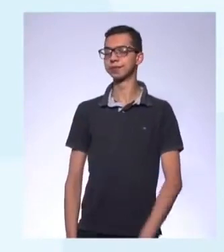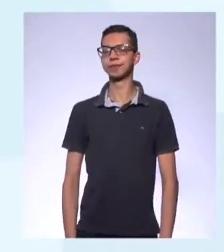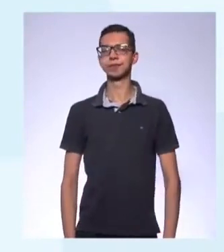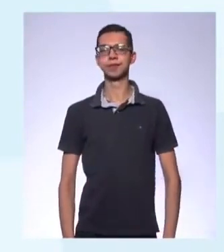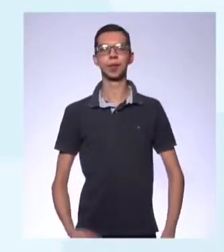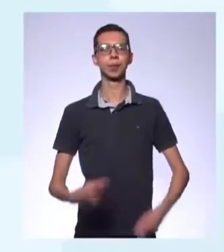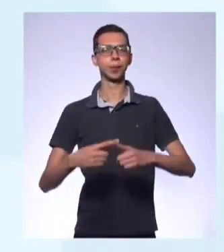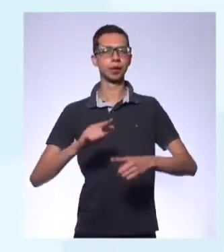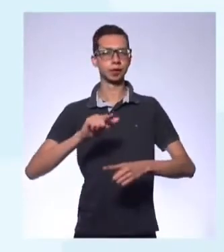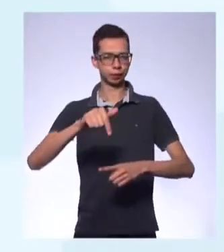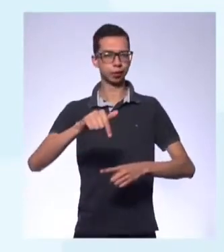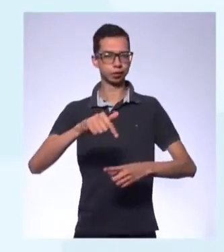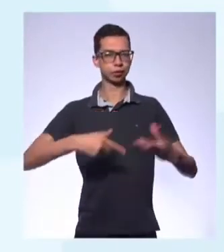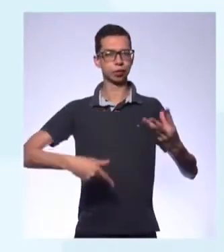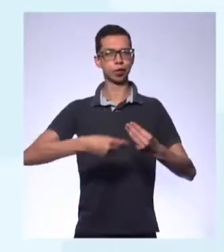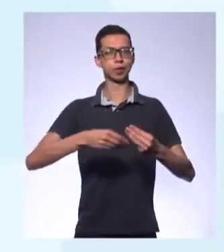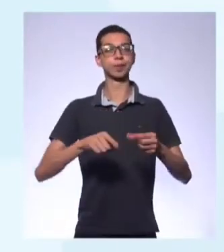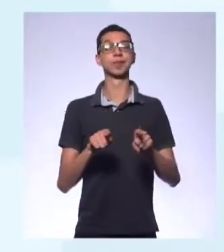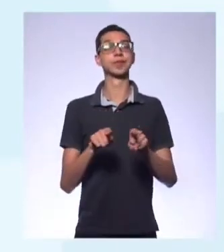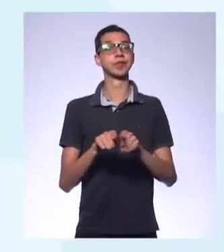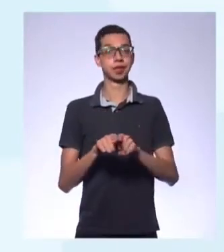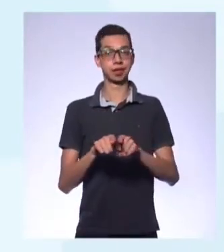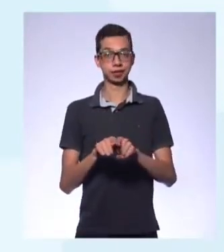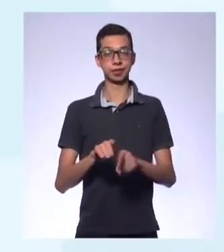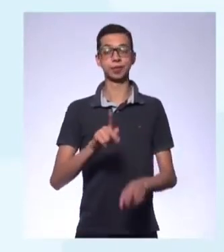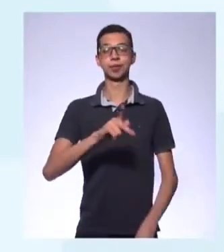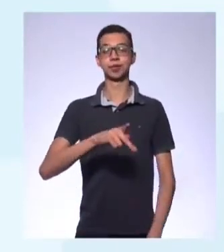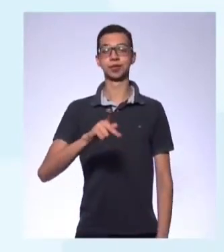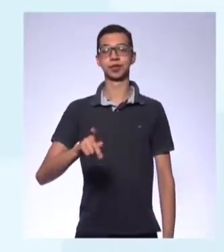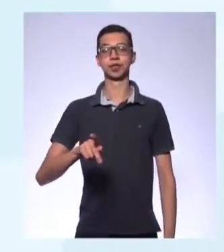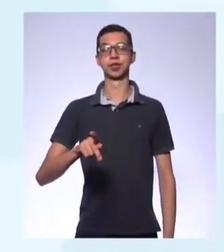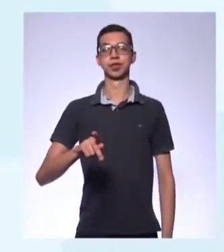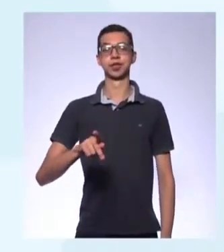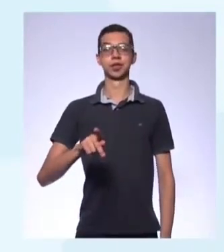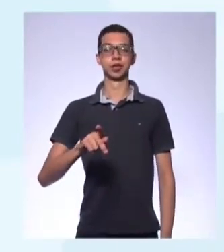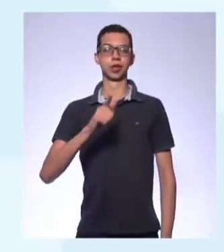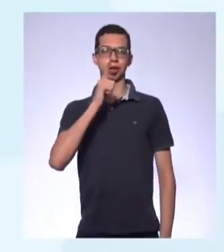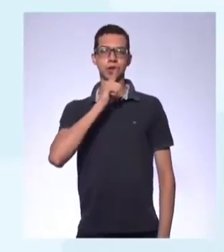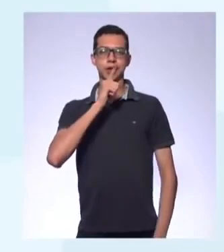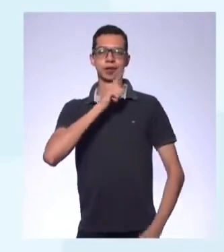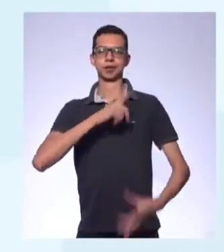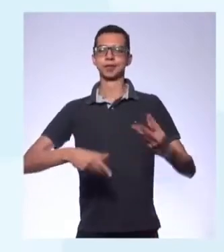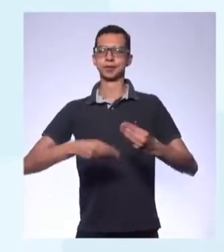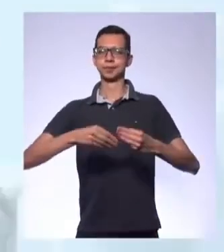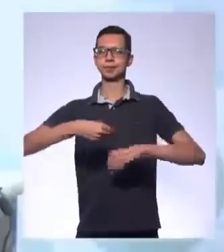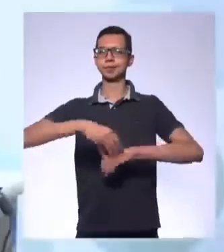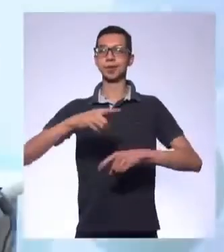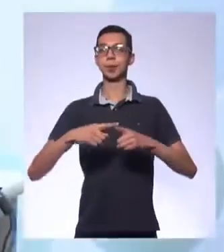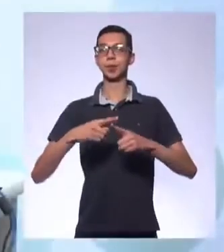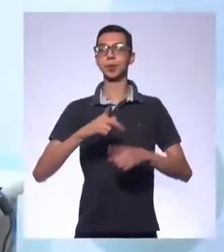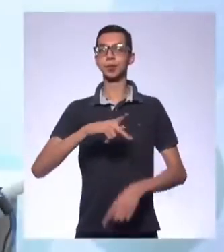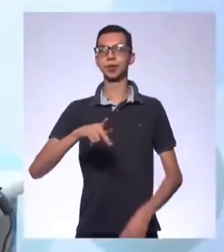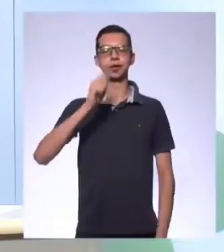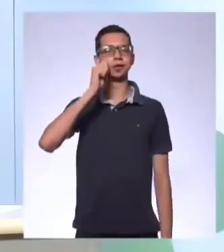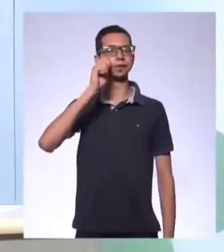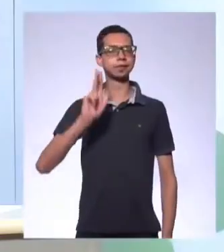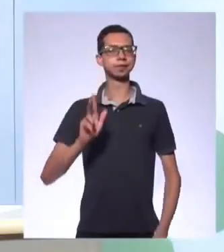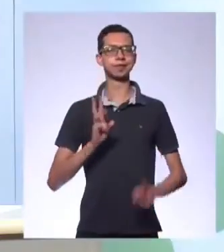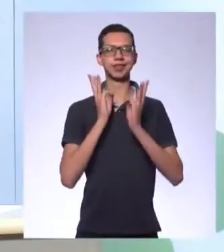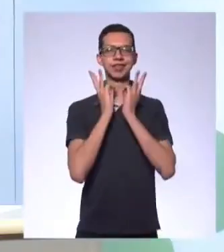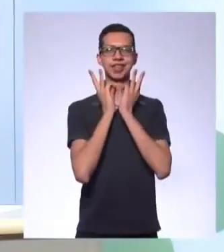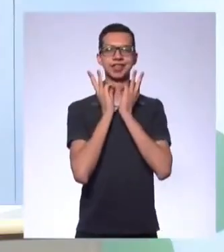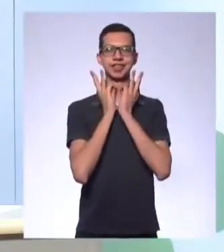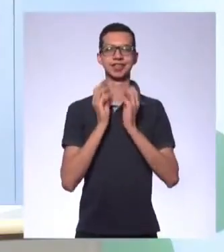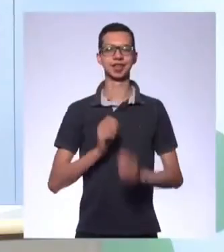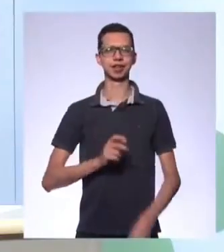coisinha para completar também, e aí o professor, o que ele puder, ele vai completar para nós também, que ele é expert em Shakespeare.